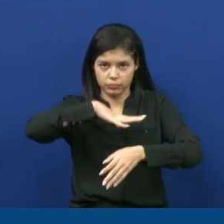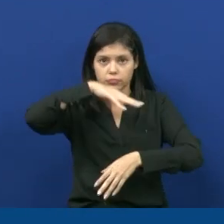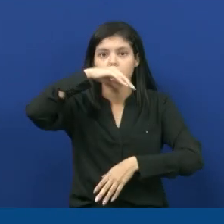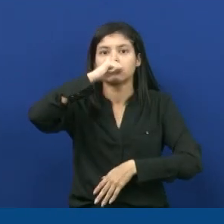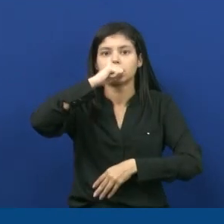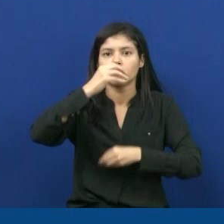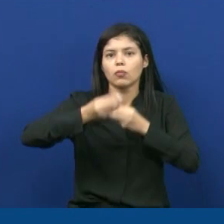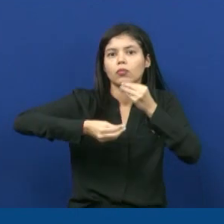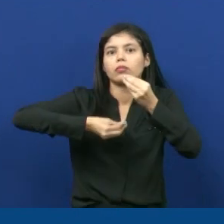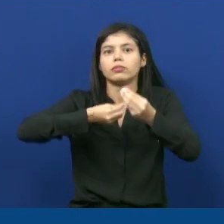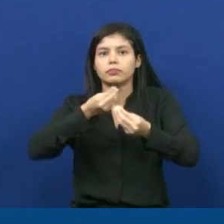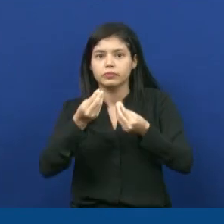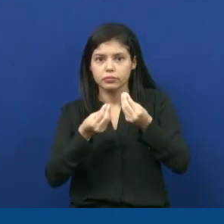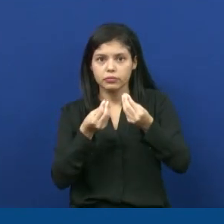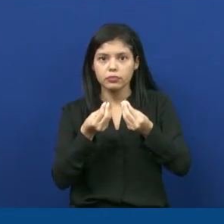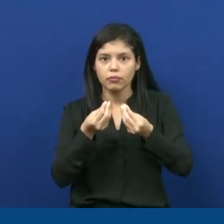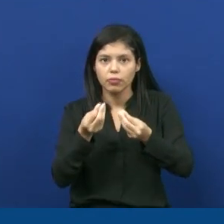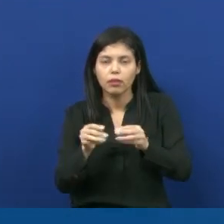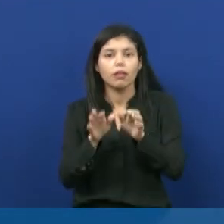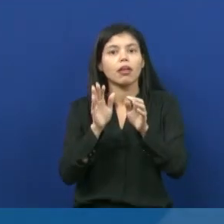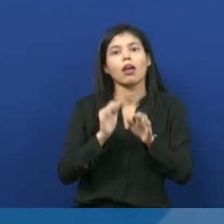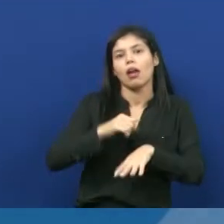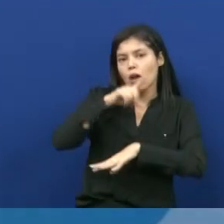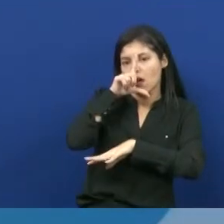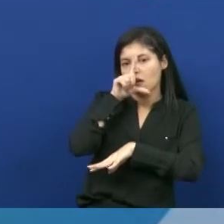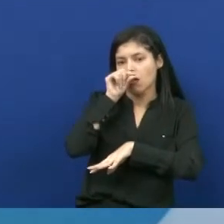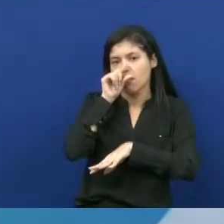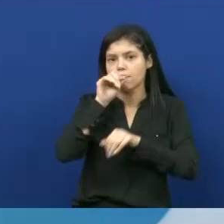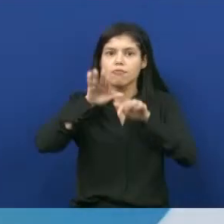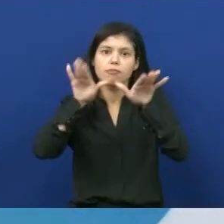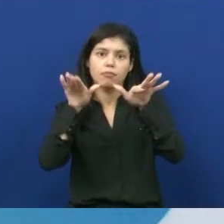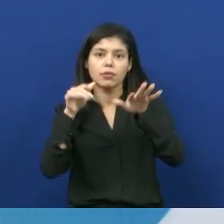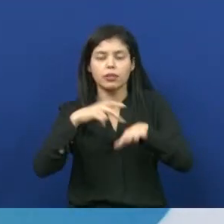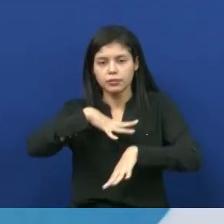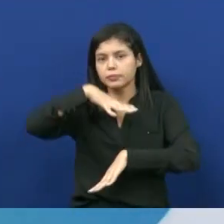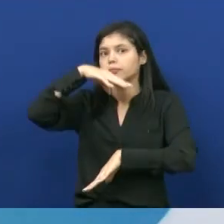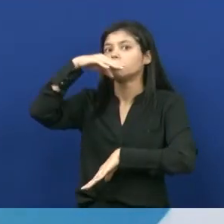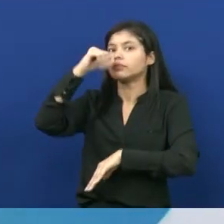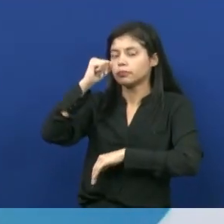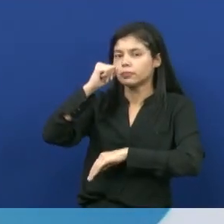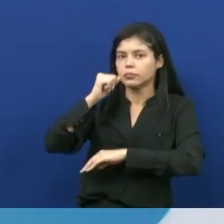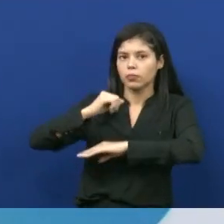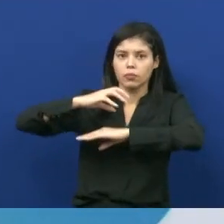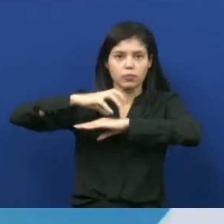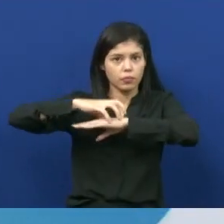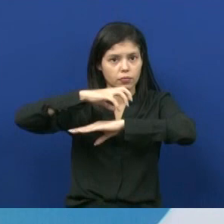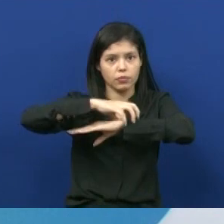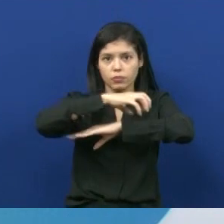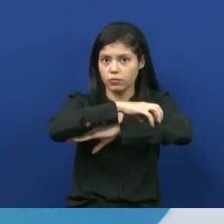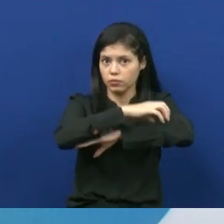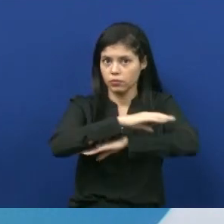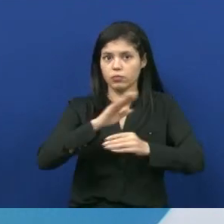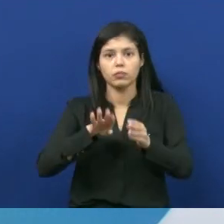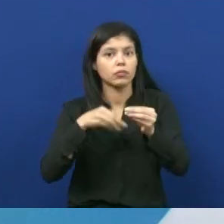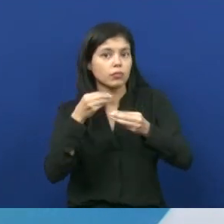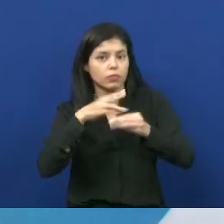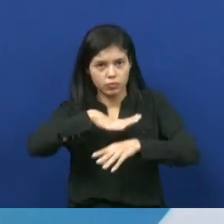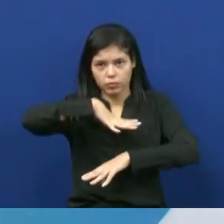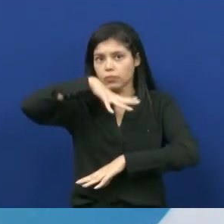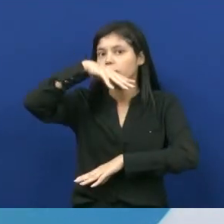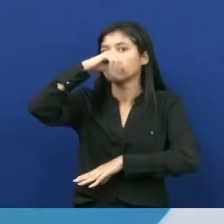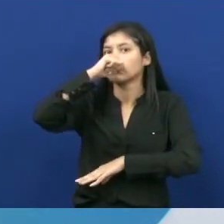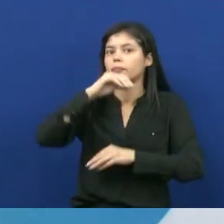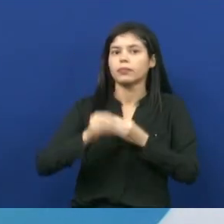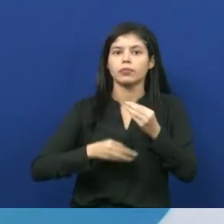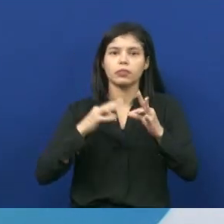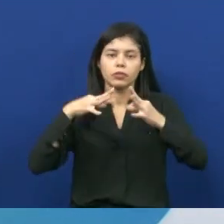respiração, como é que as aves respiram, como os anfíbios respiram, como os mamíferos respiram. Então,